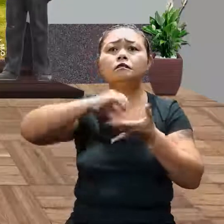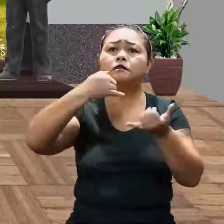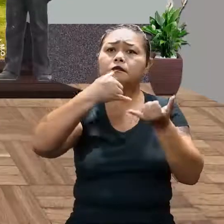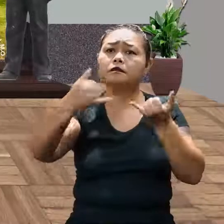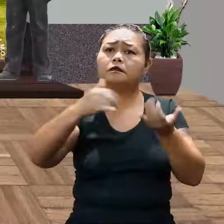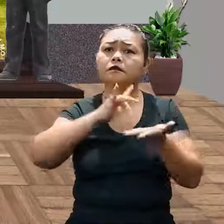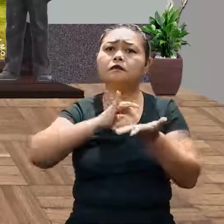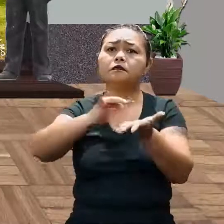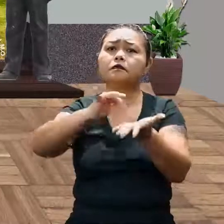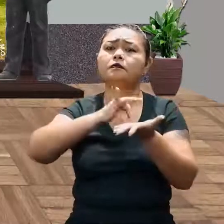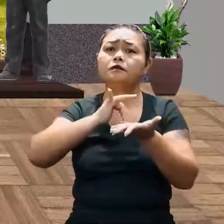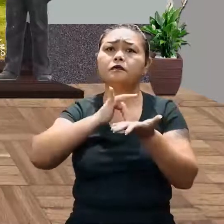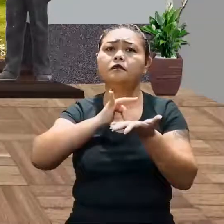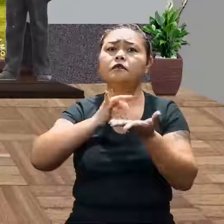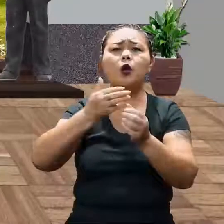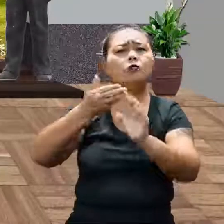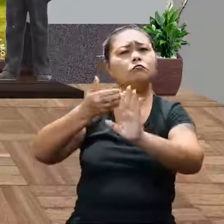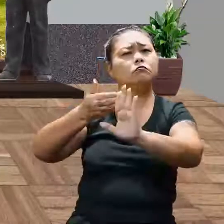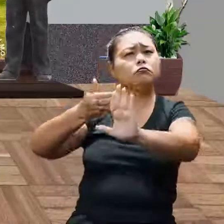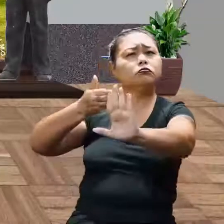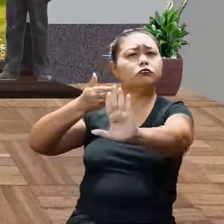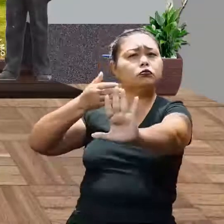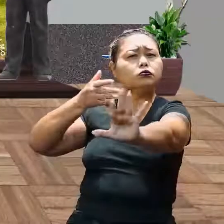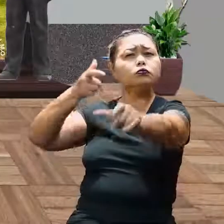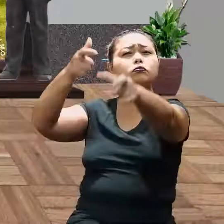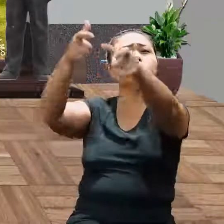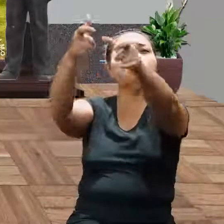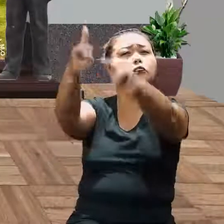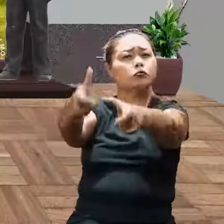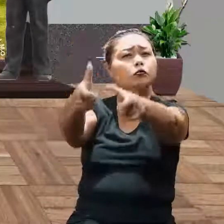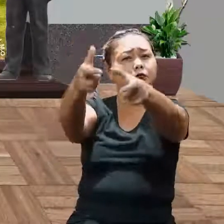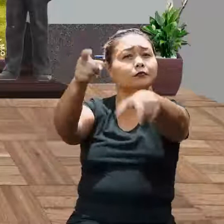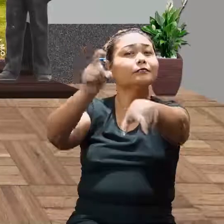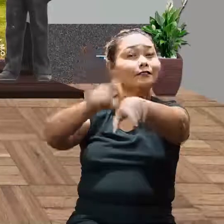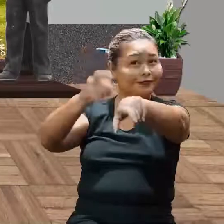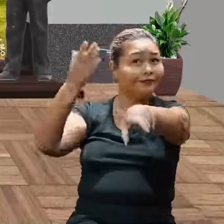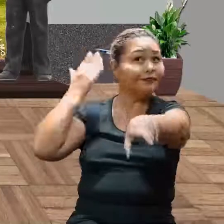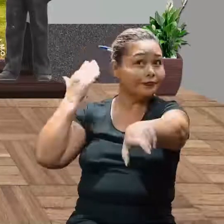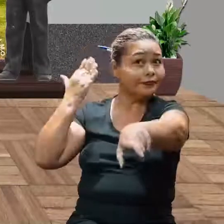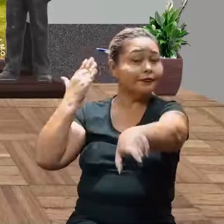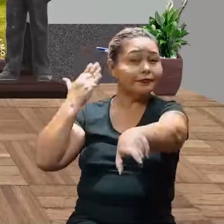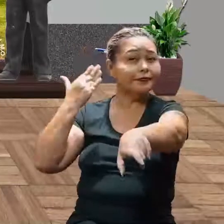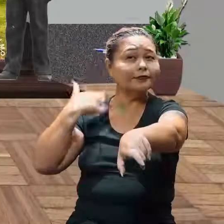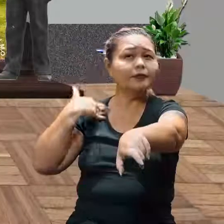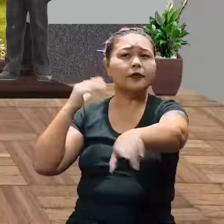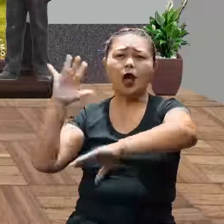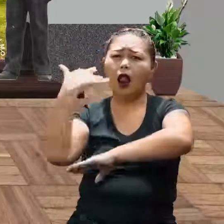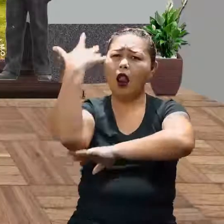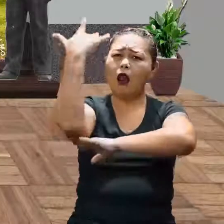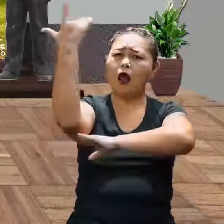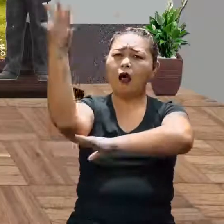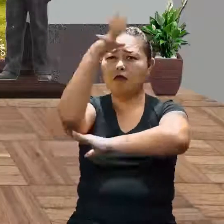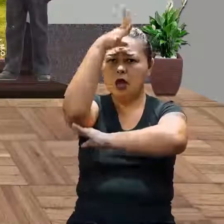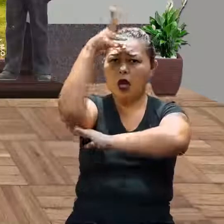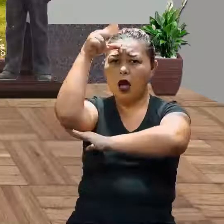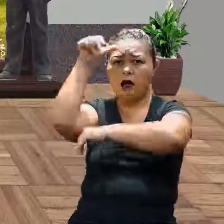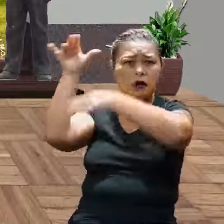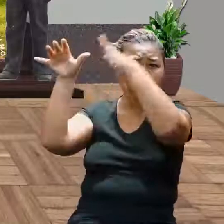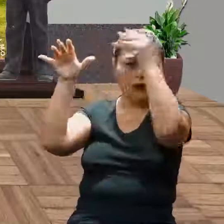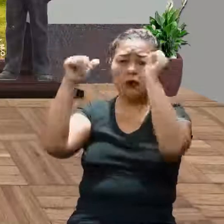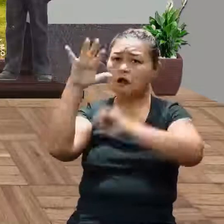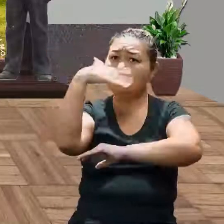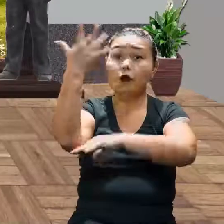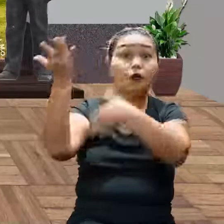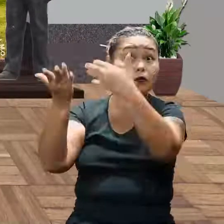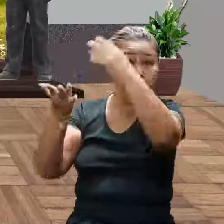telegráficas nesse longínquo lugar que era naquele momento, rasgando a floresta amazônica